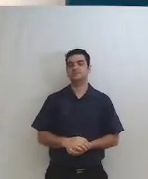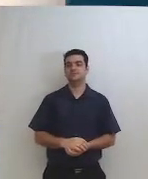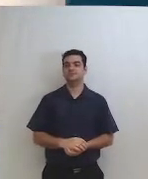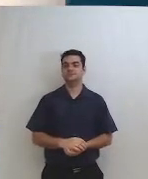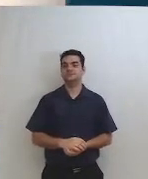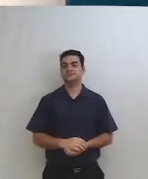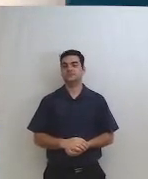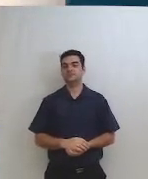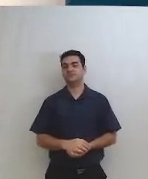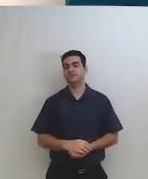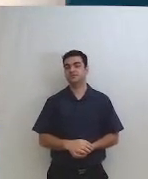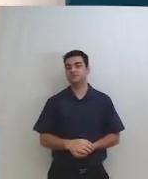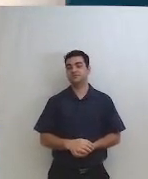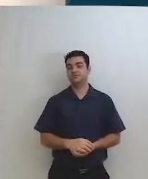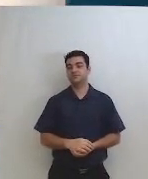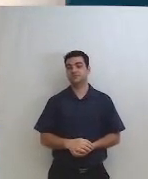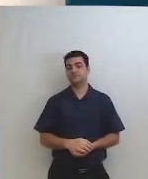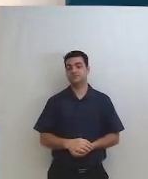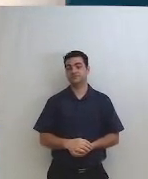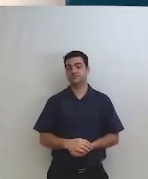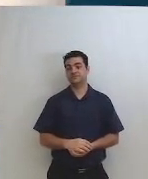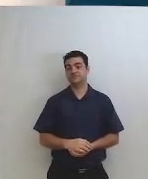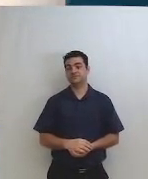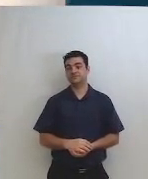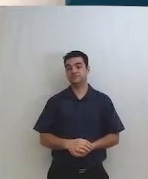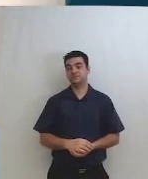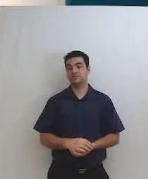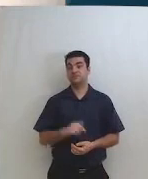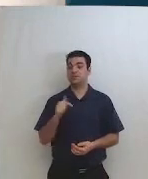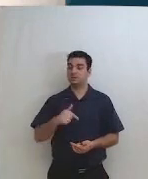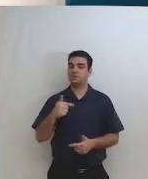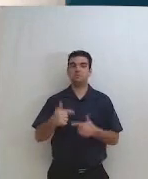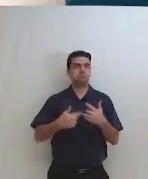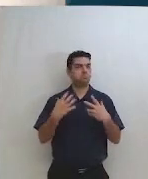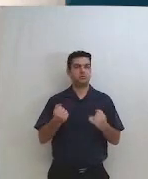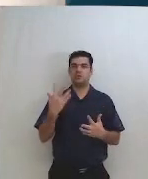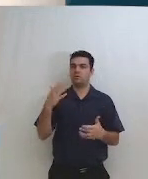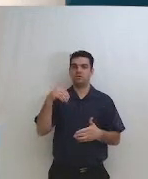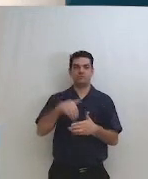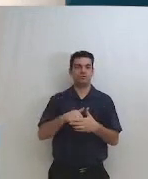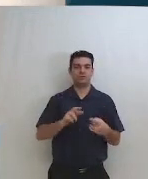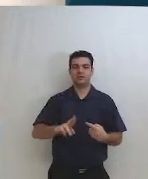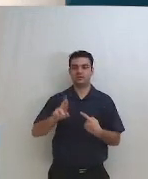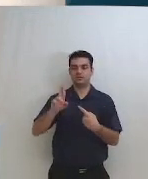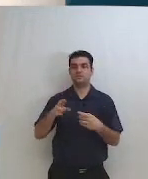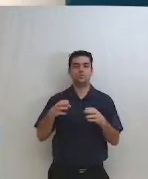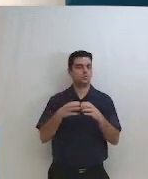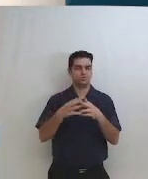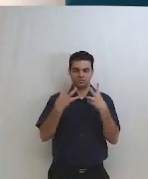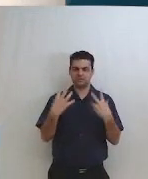Então, concedida a ordem nos termos do voto do ilustre relator por unanimidade.